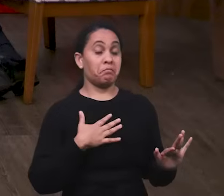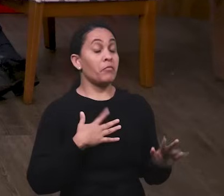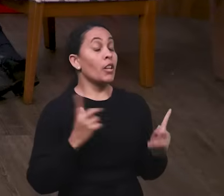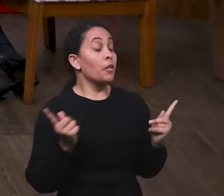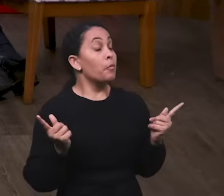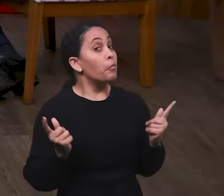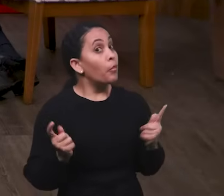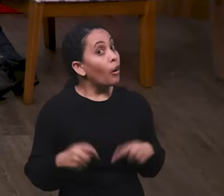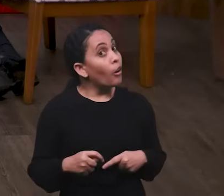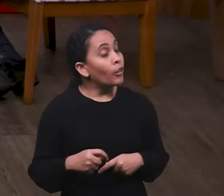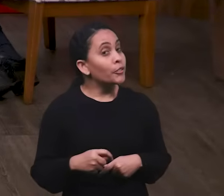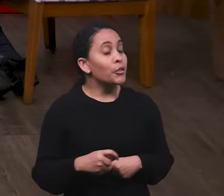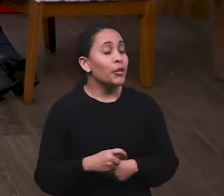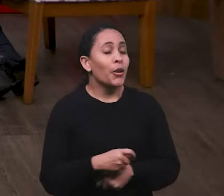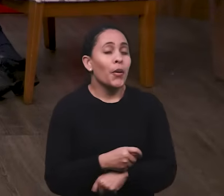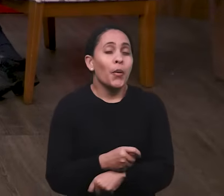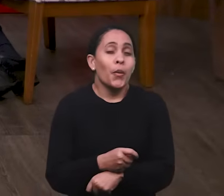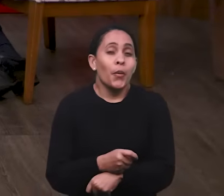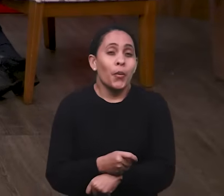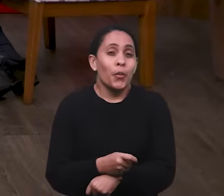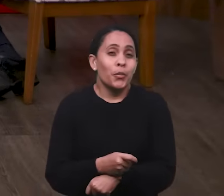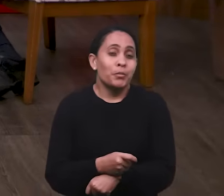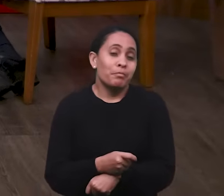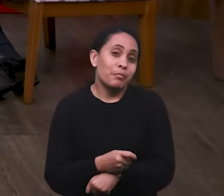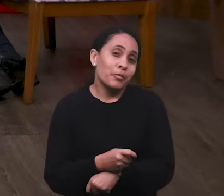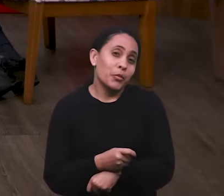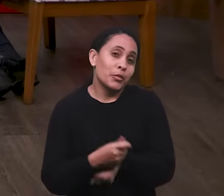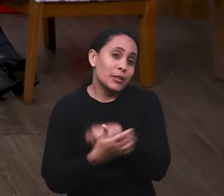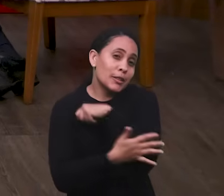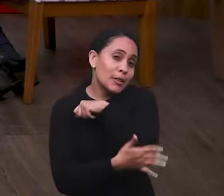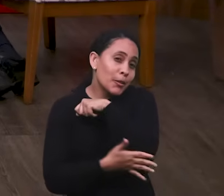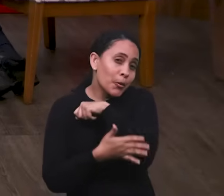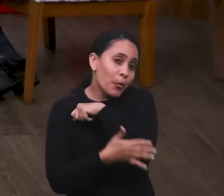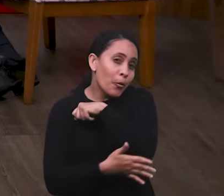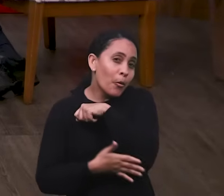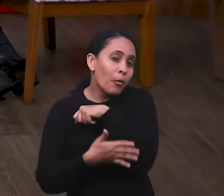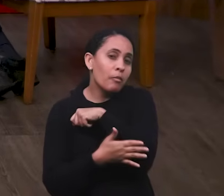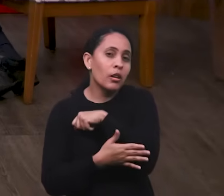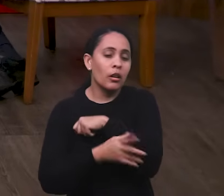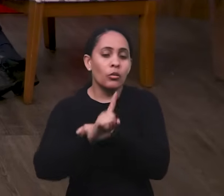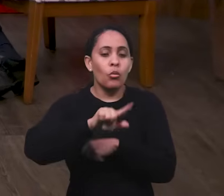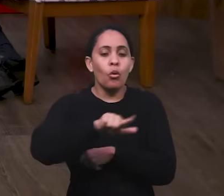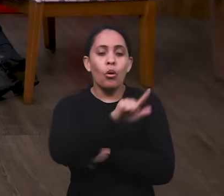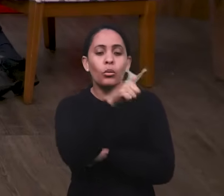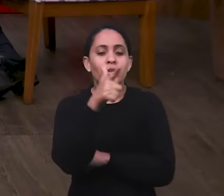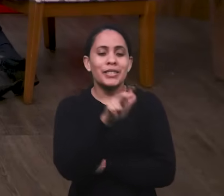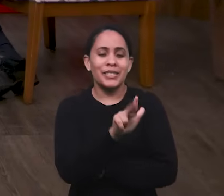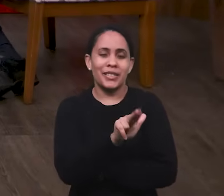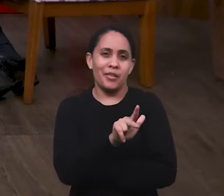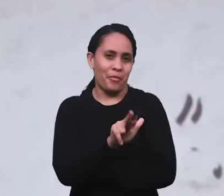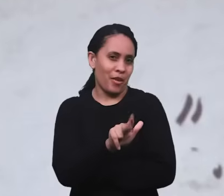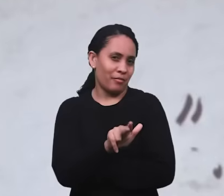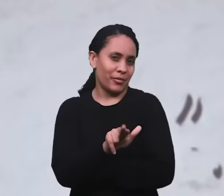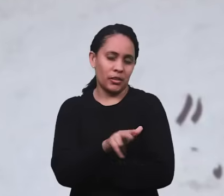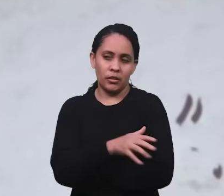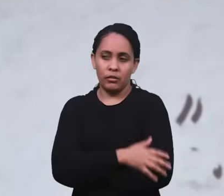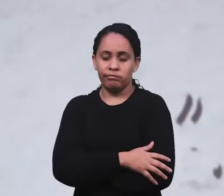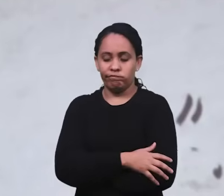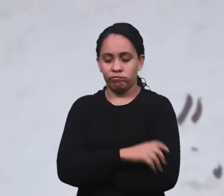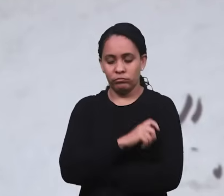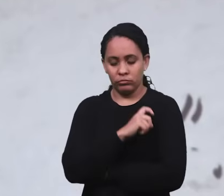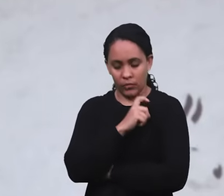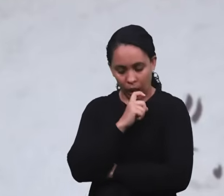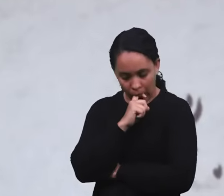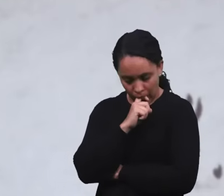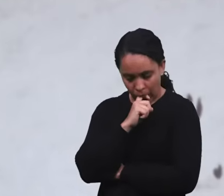ter sido, né, um dos motivos que trouxeram os desgastes entre os irmãos, os filhos